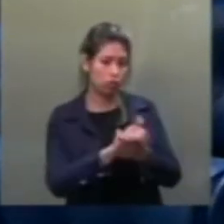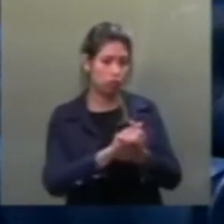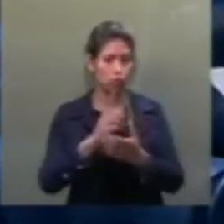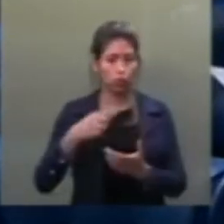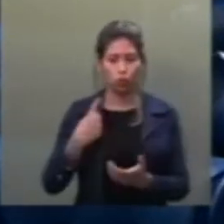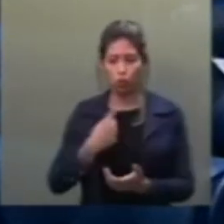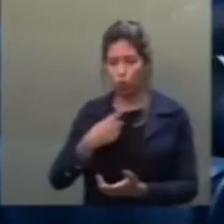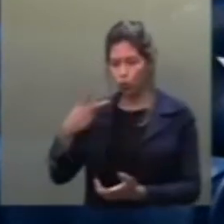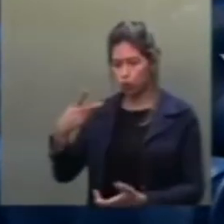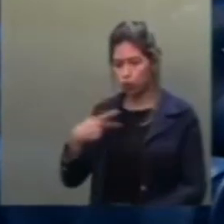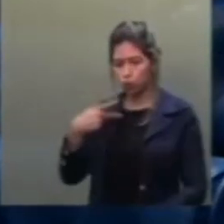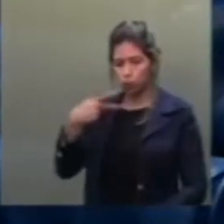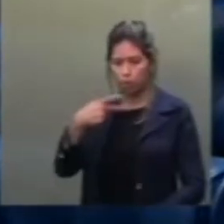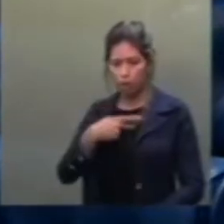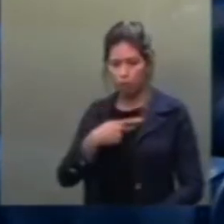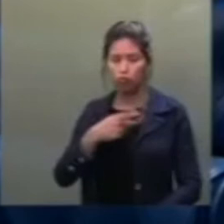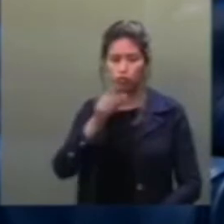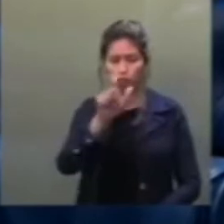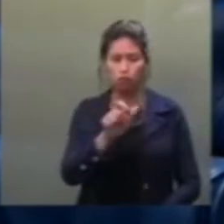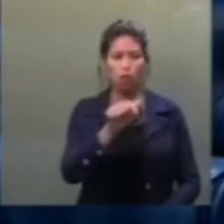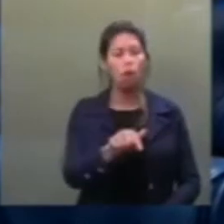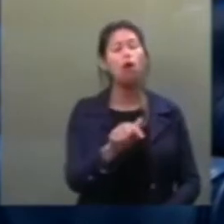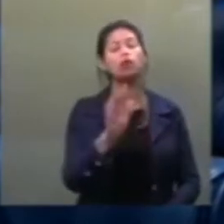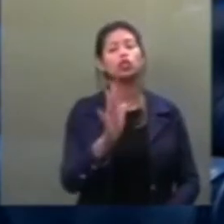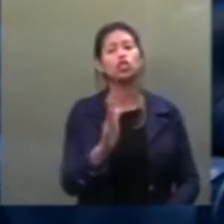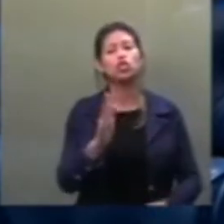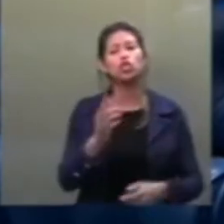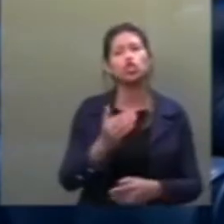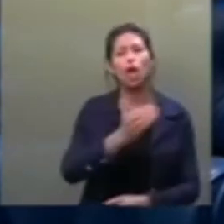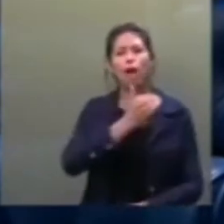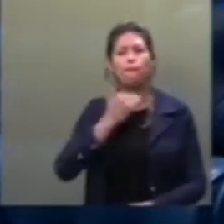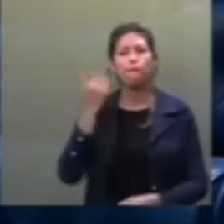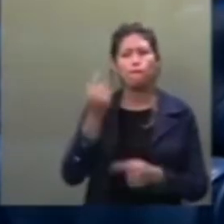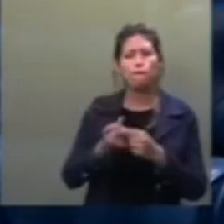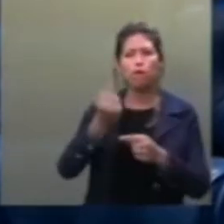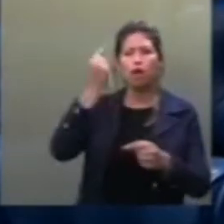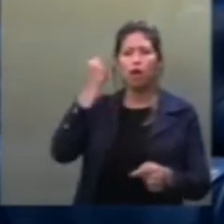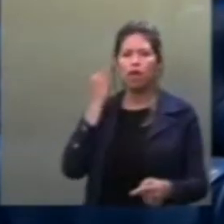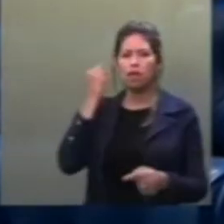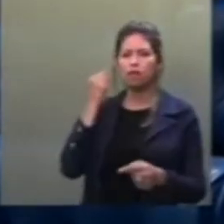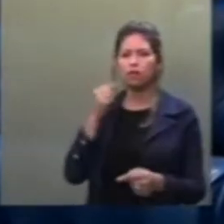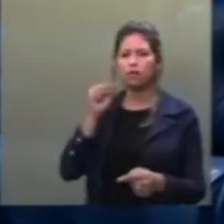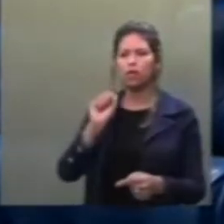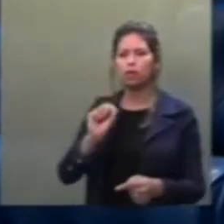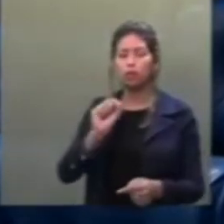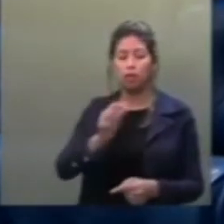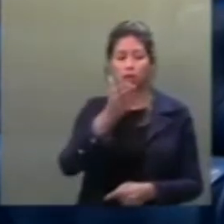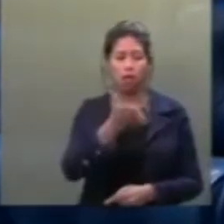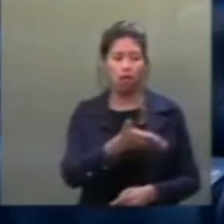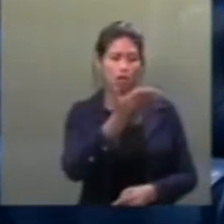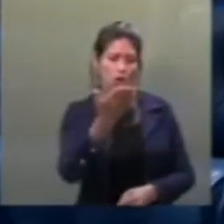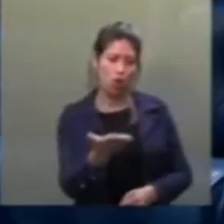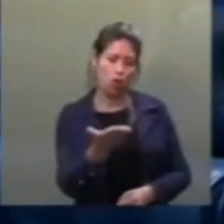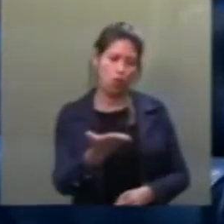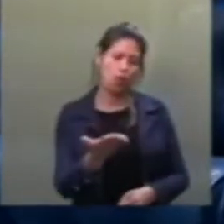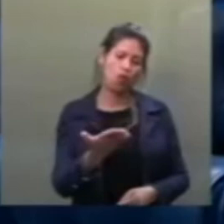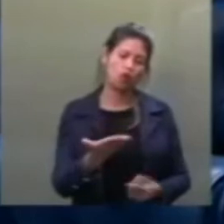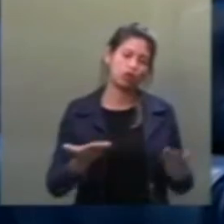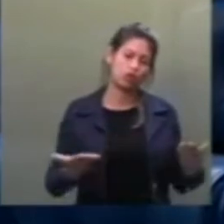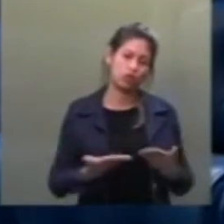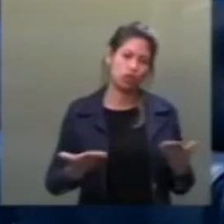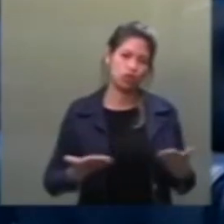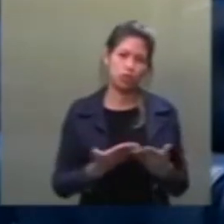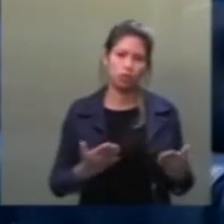ele faleceu alguns anos atrás e a irmã Áurea no dia de hoje que e apresentável